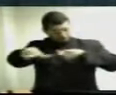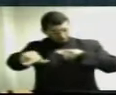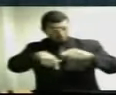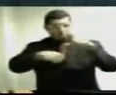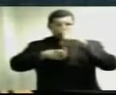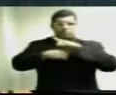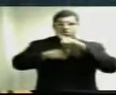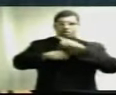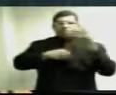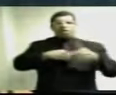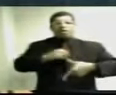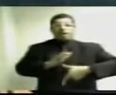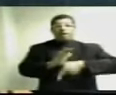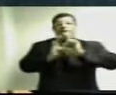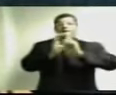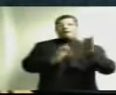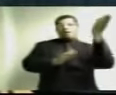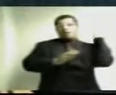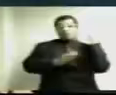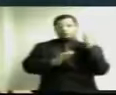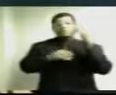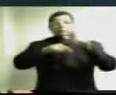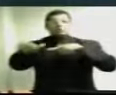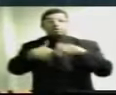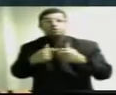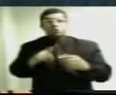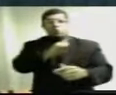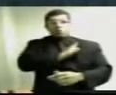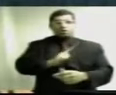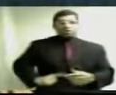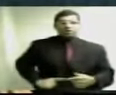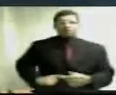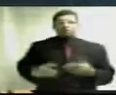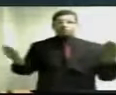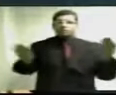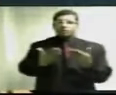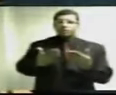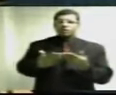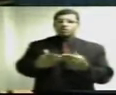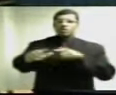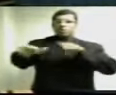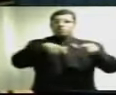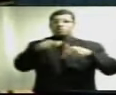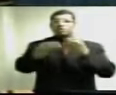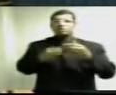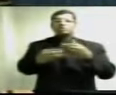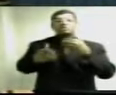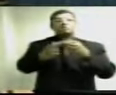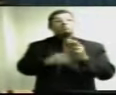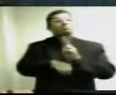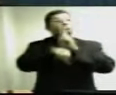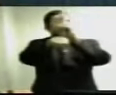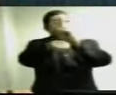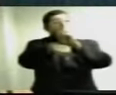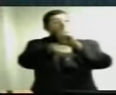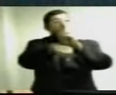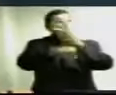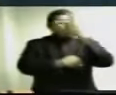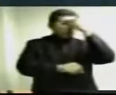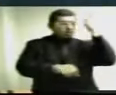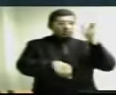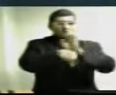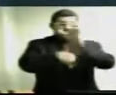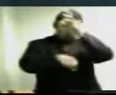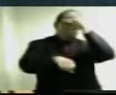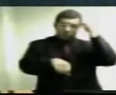que tem, antes do compromisso com o governante da hora, o compromisso com os seus representados, que é o povo do